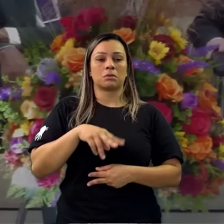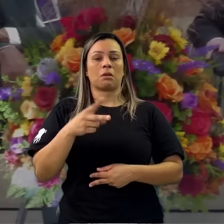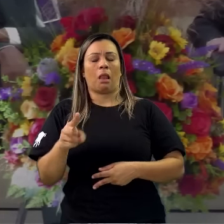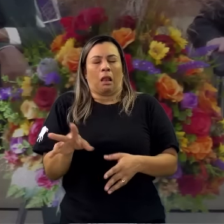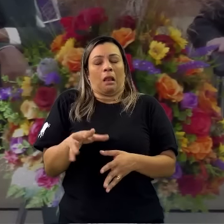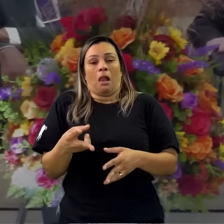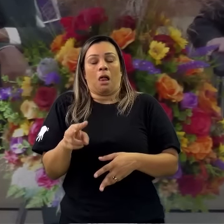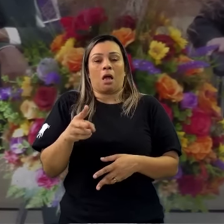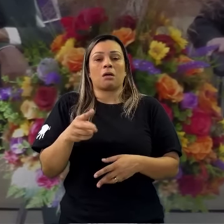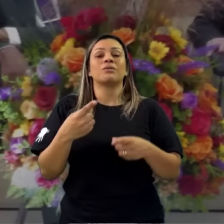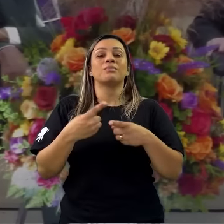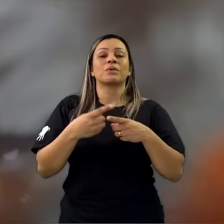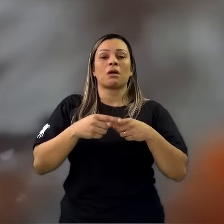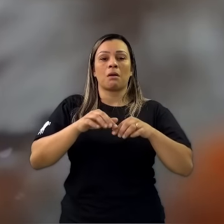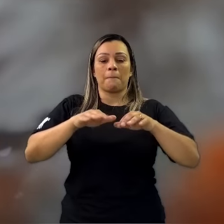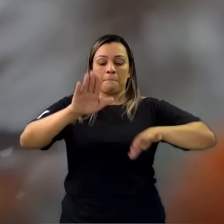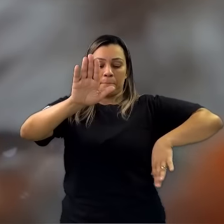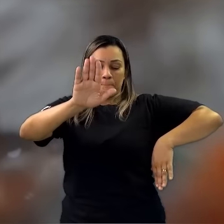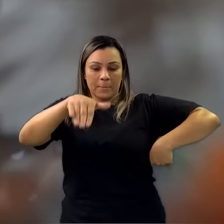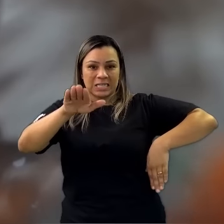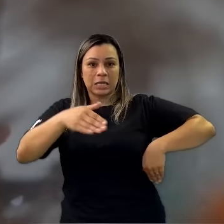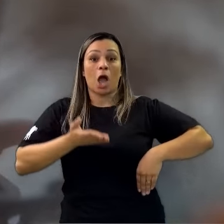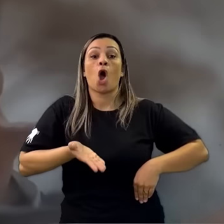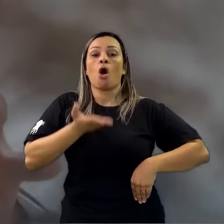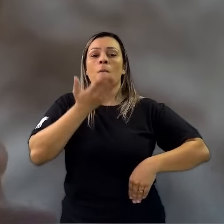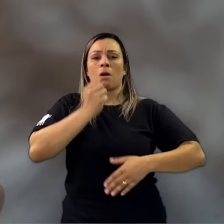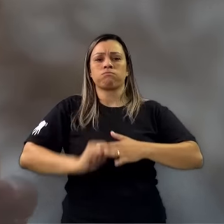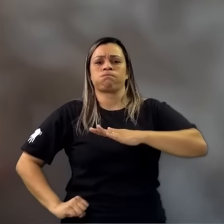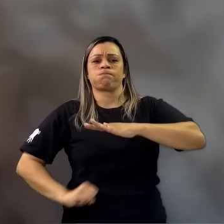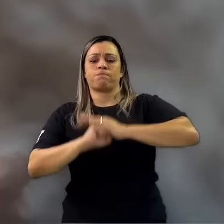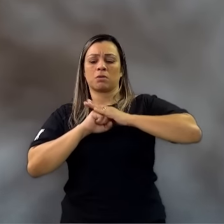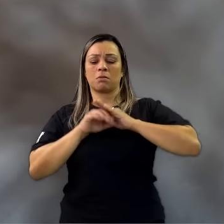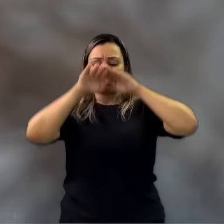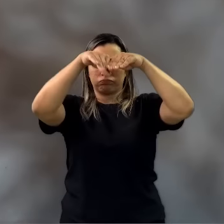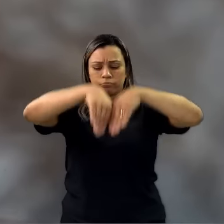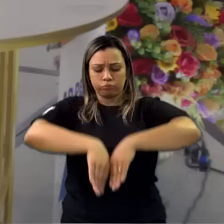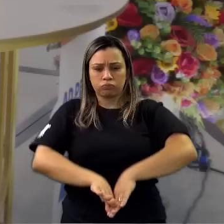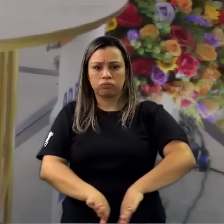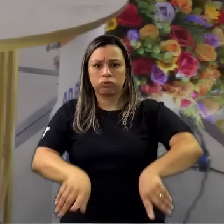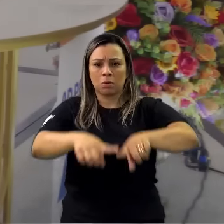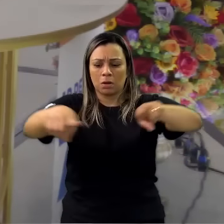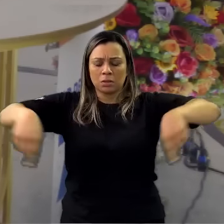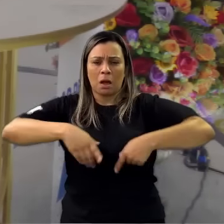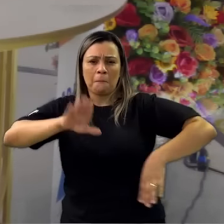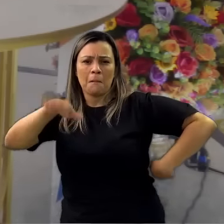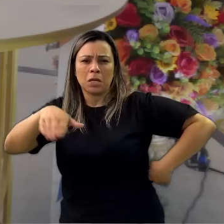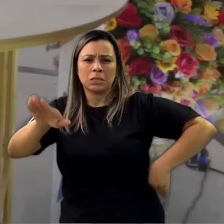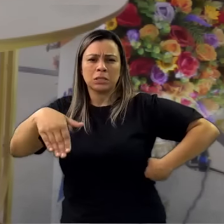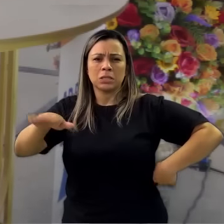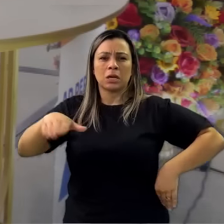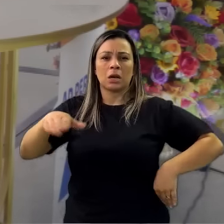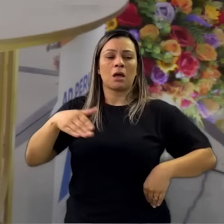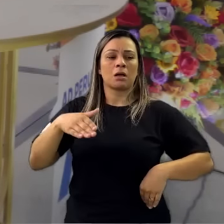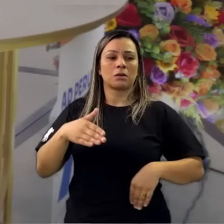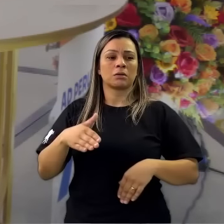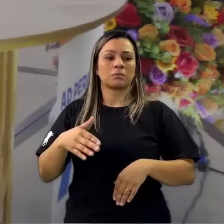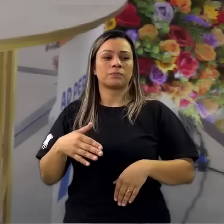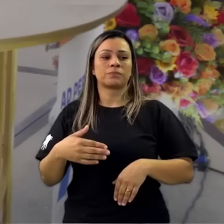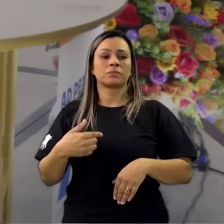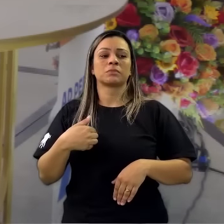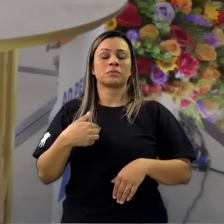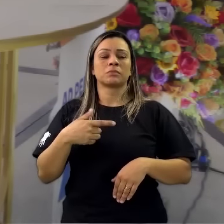tudo torcendo eu falei coloca a mão no pé dele As Enfermeiras tudo em cima tudo em cima os médicos a mãe chorando só sobrou o pé do menino